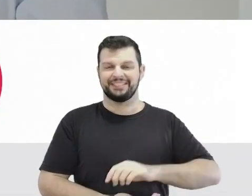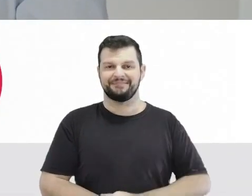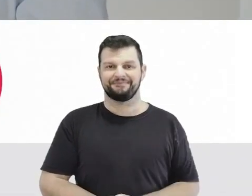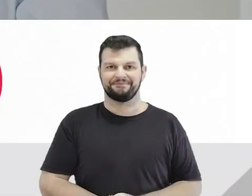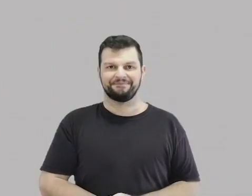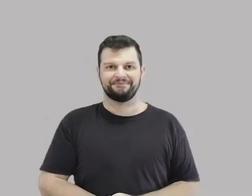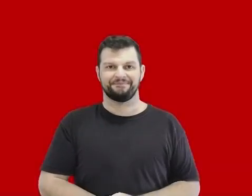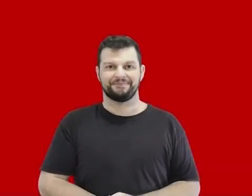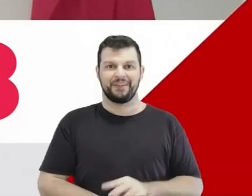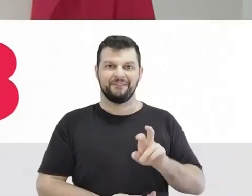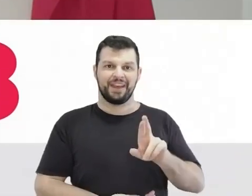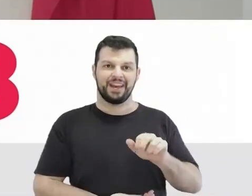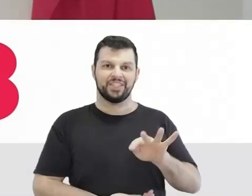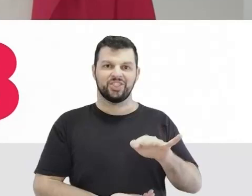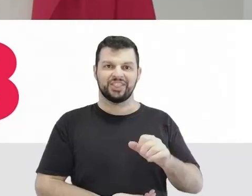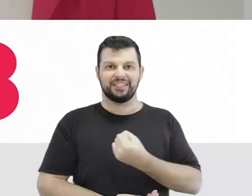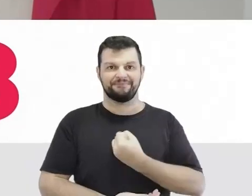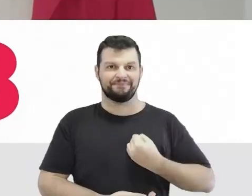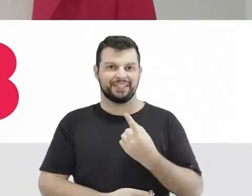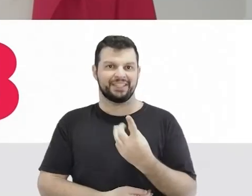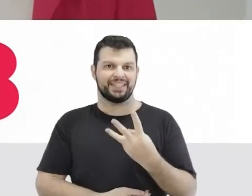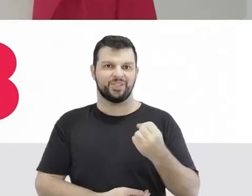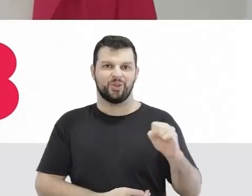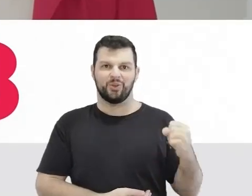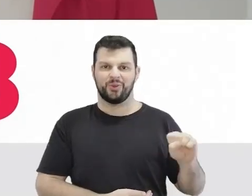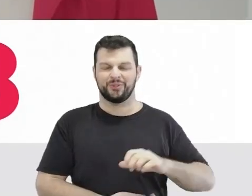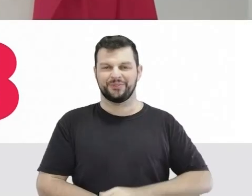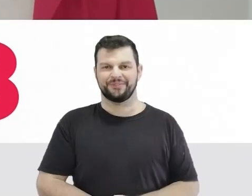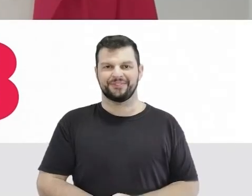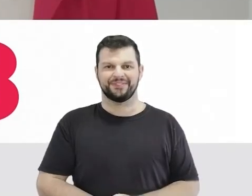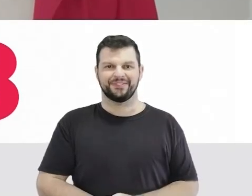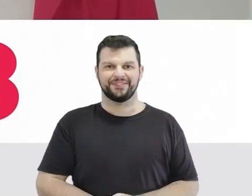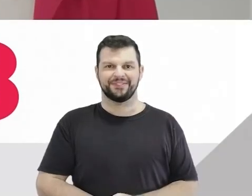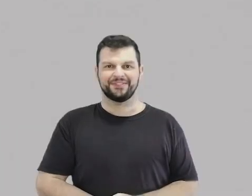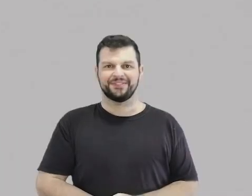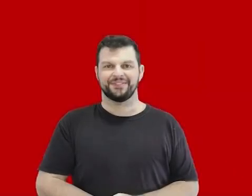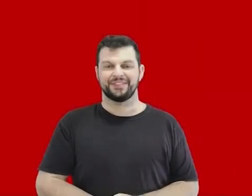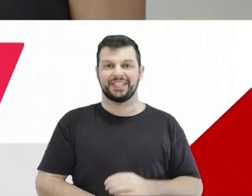1310. Vera Tita, 1388.